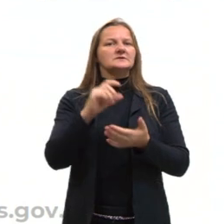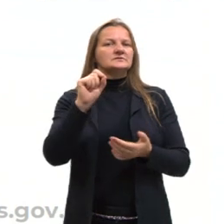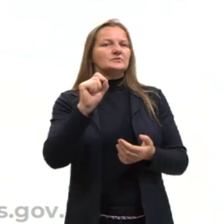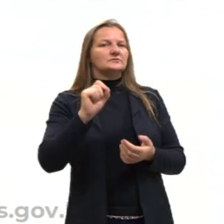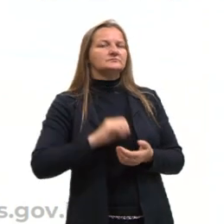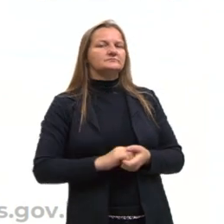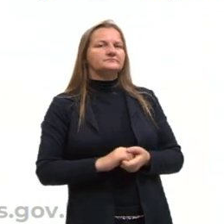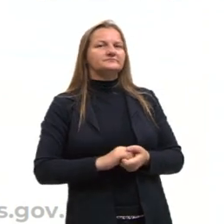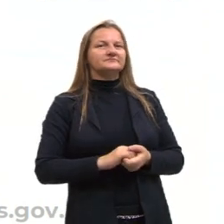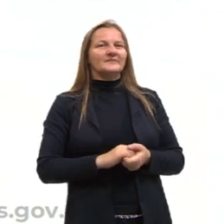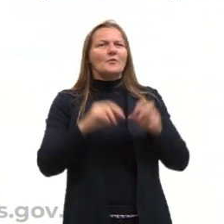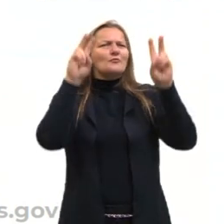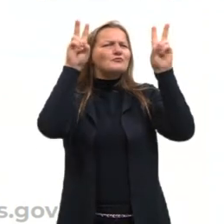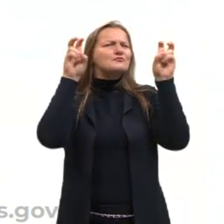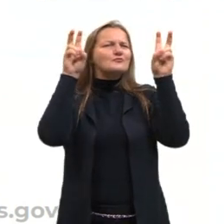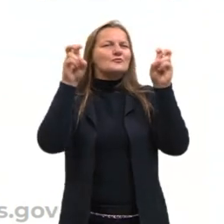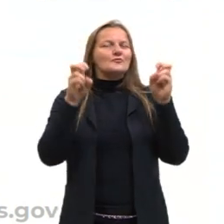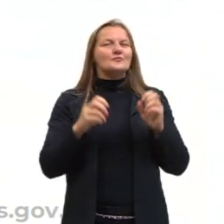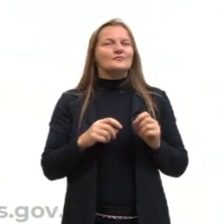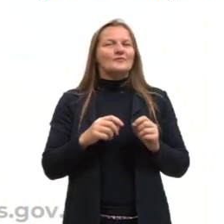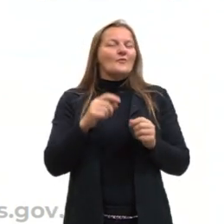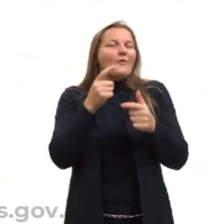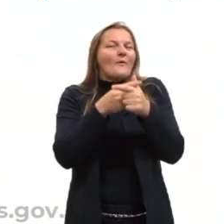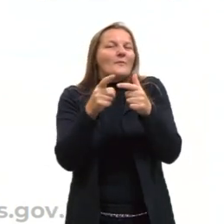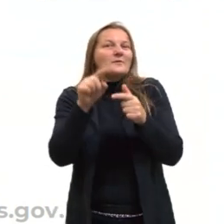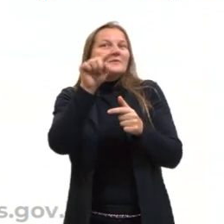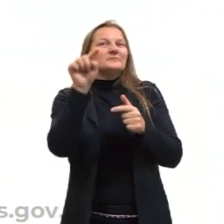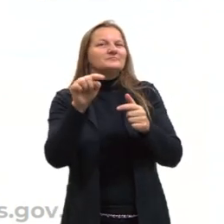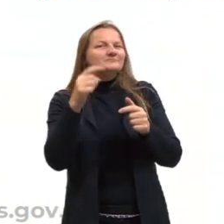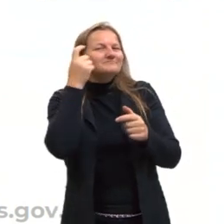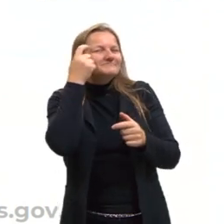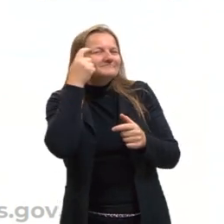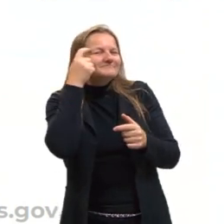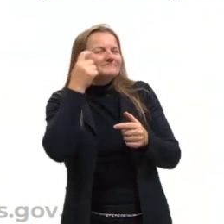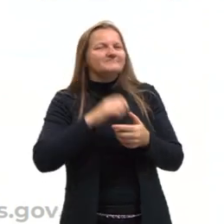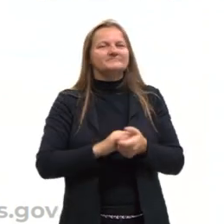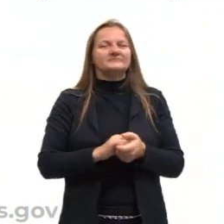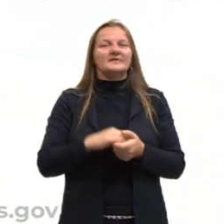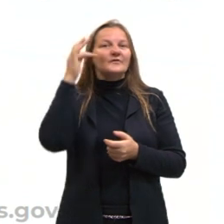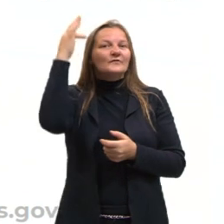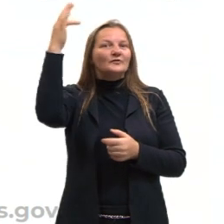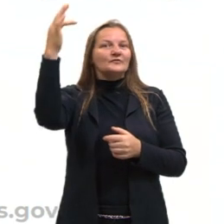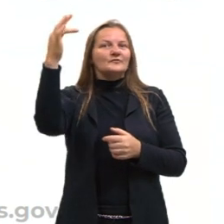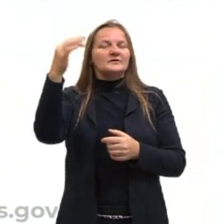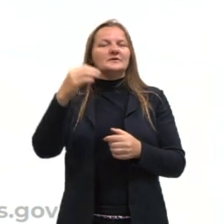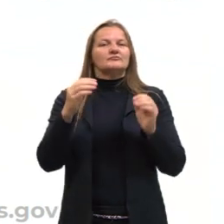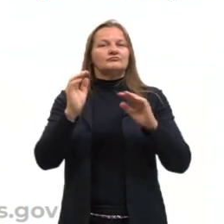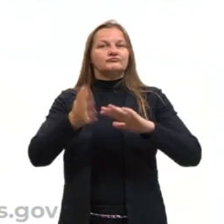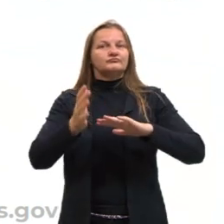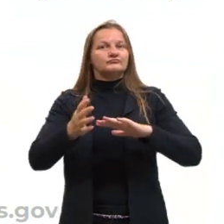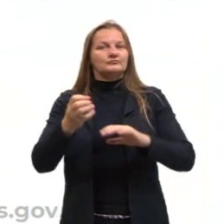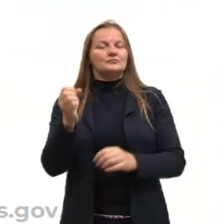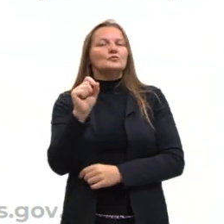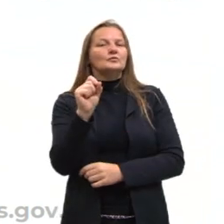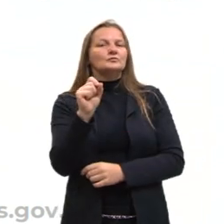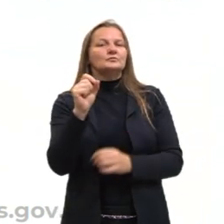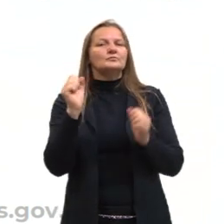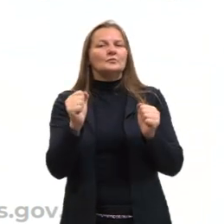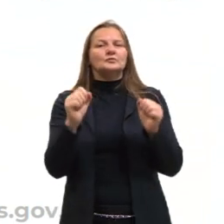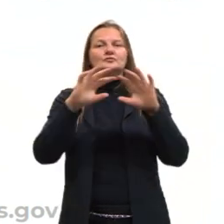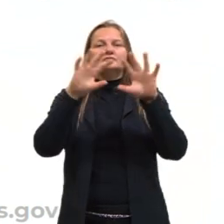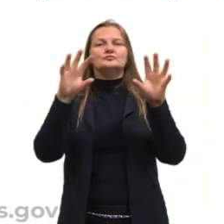talvez um dos grandes problemas da filosofia moral e da Filosofia Contemporânea possa